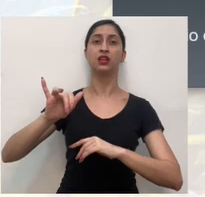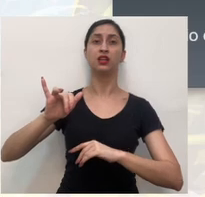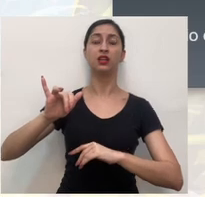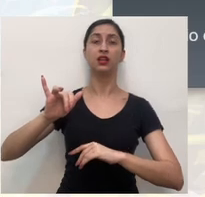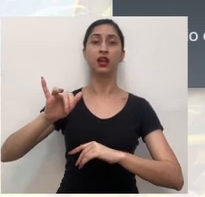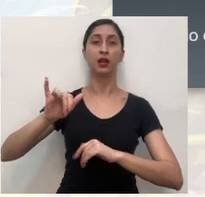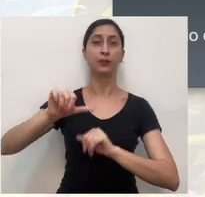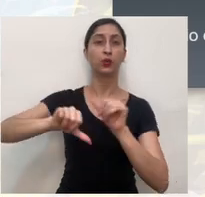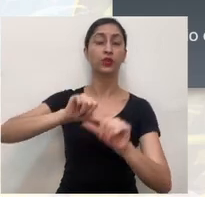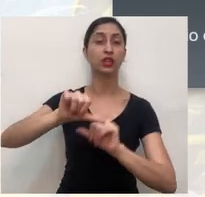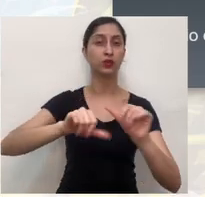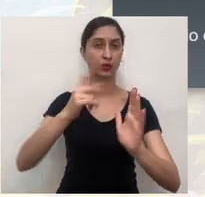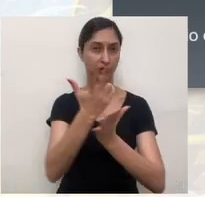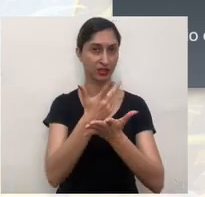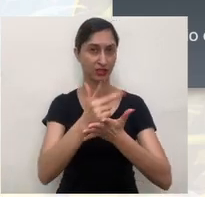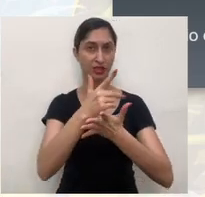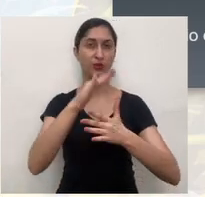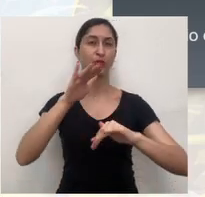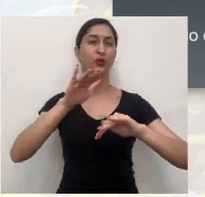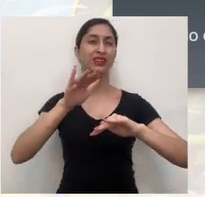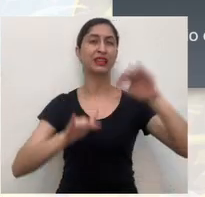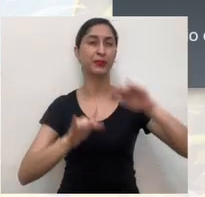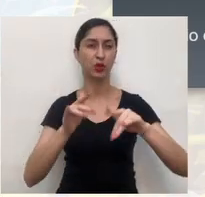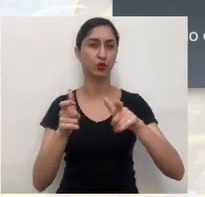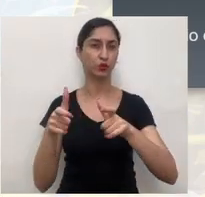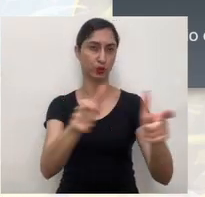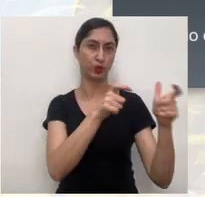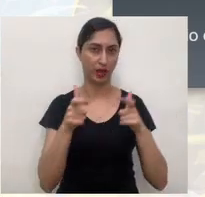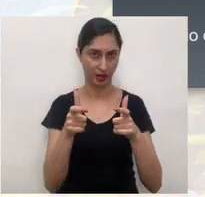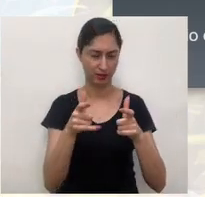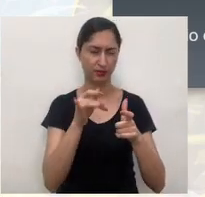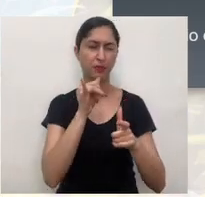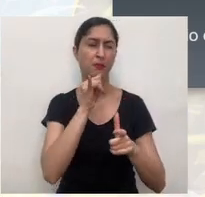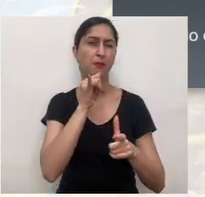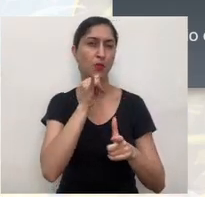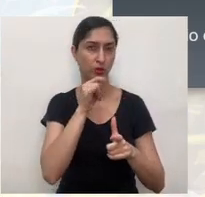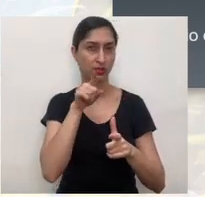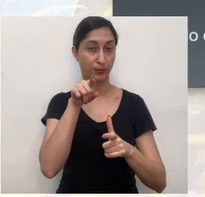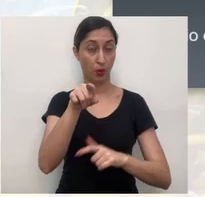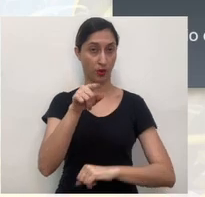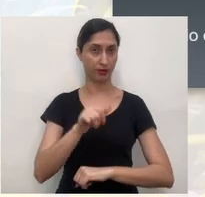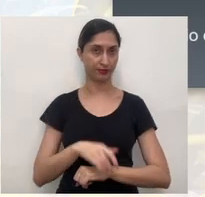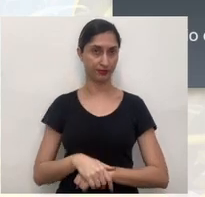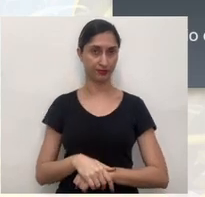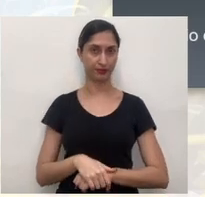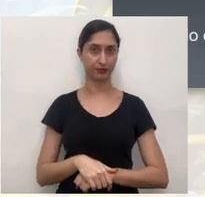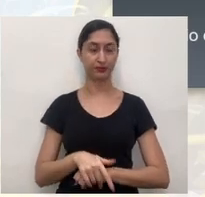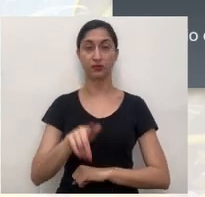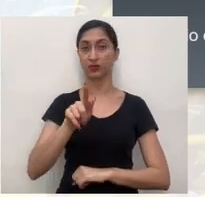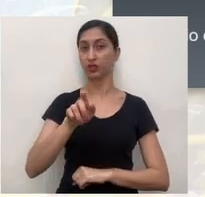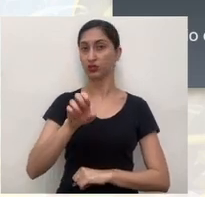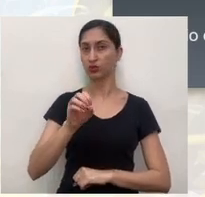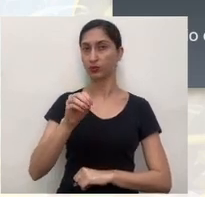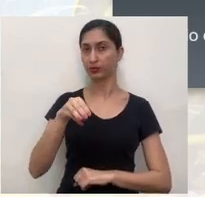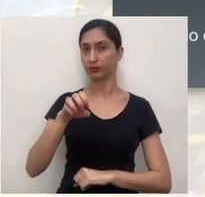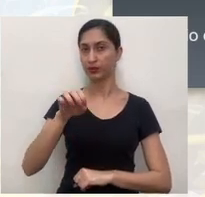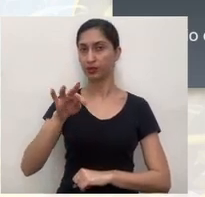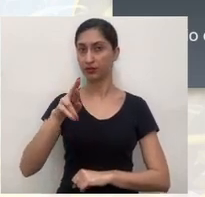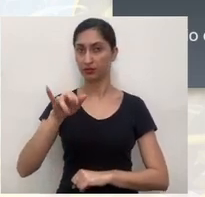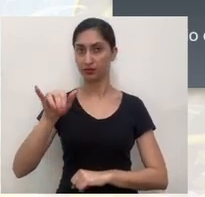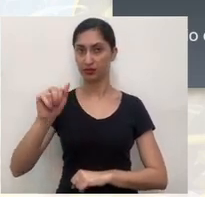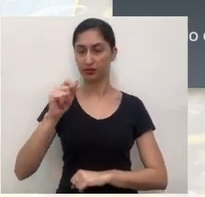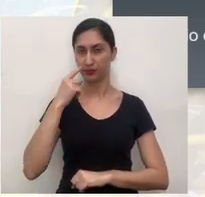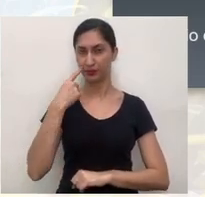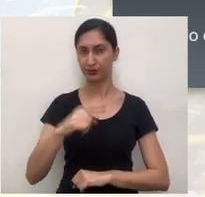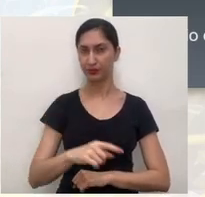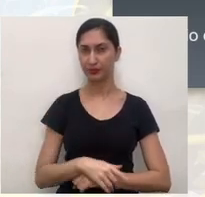se situa. Por exemplo, vamos analisar essa geometria aqui. É uma forma que, aparentemente,